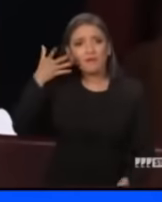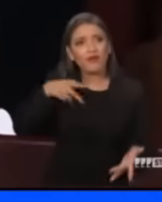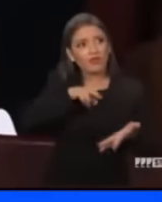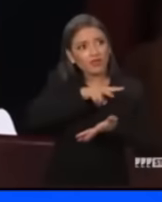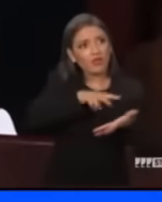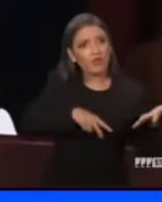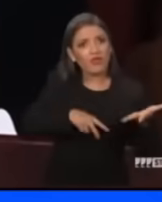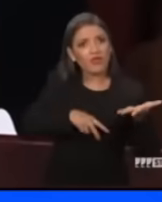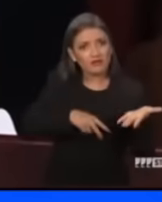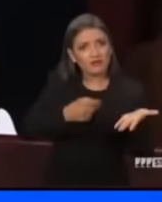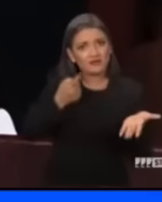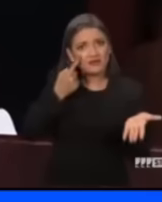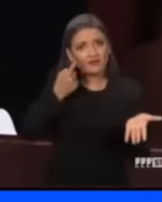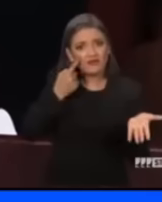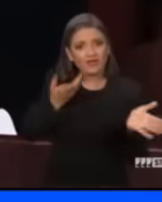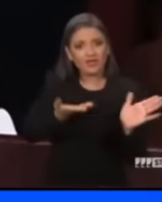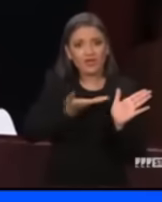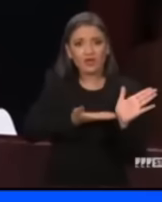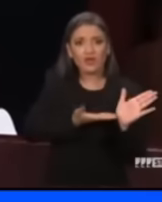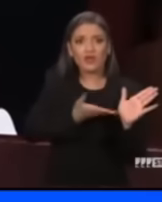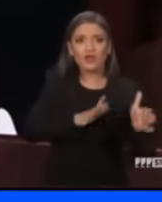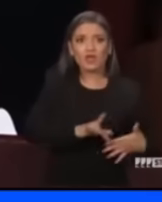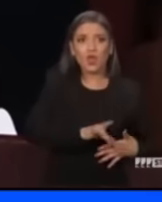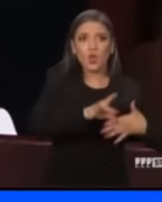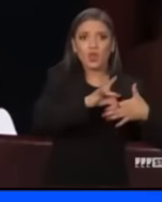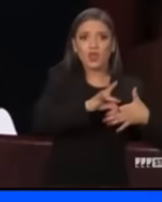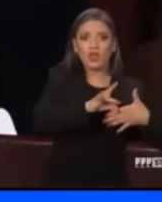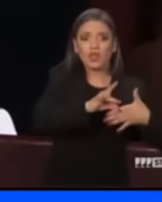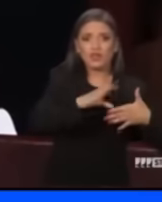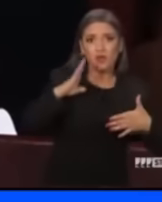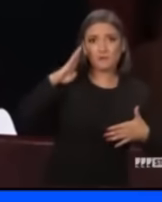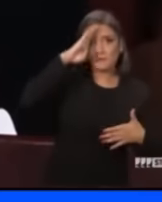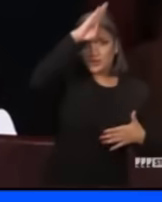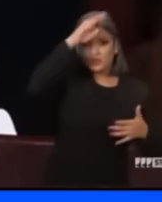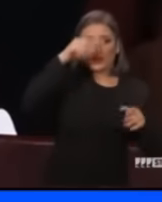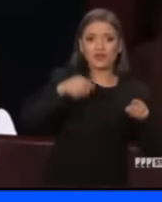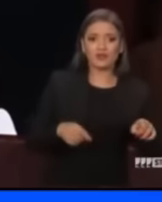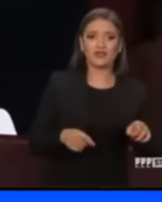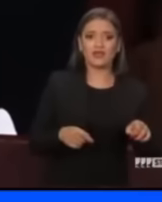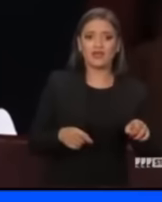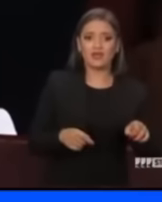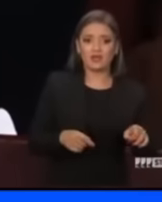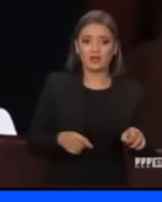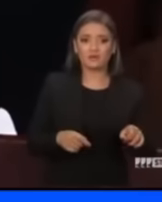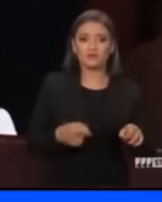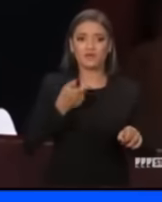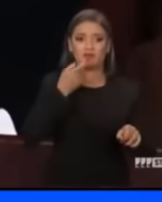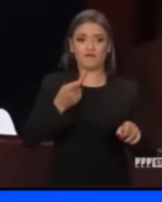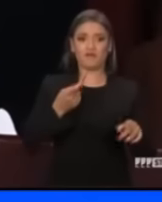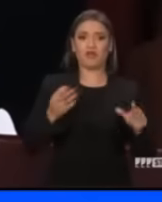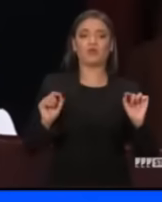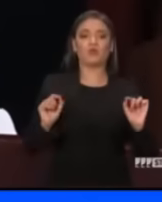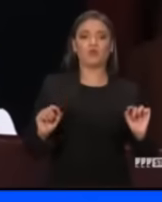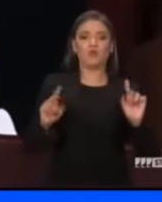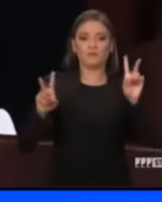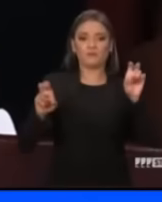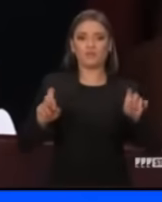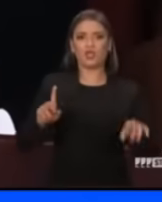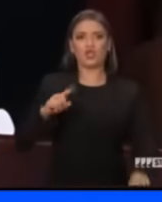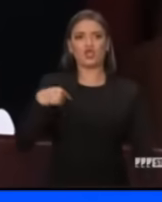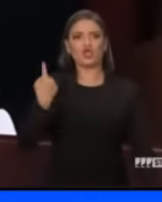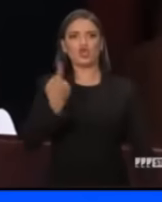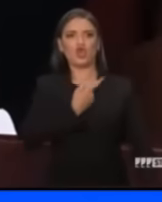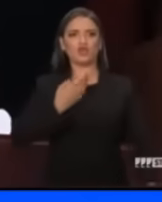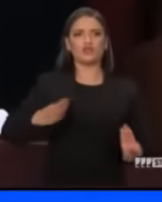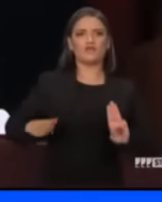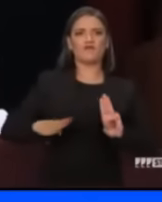vossas excelências, feitas pelo líder da organização, Jair Messias Bolsonaro, que as nossas forças armadas